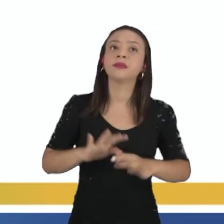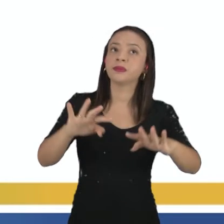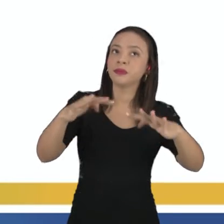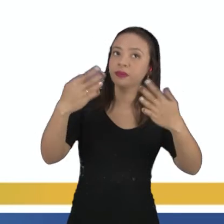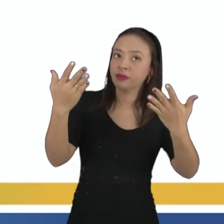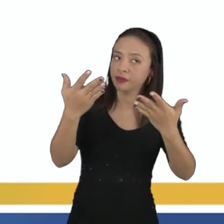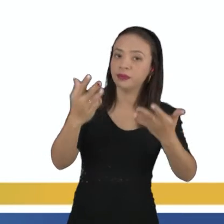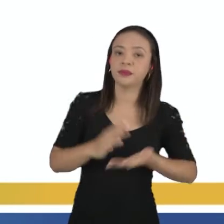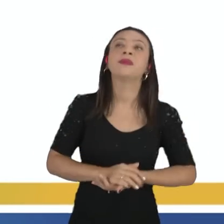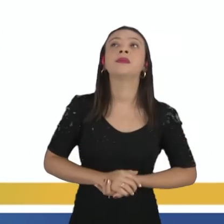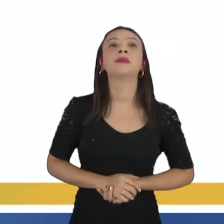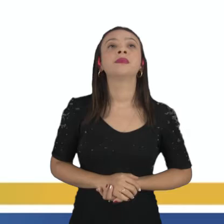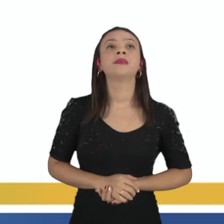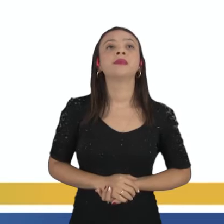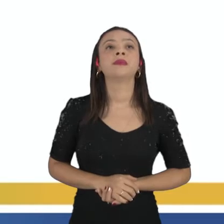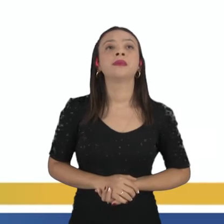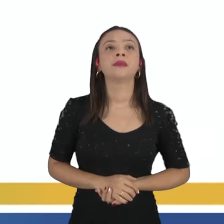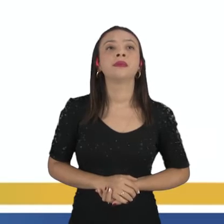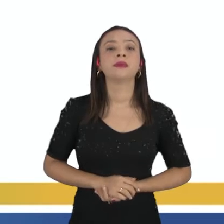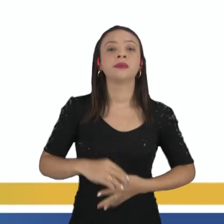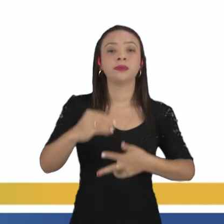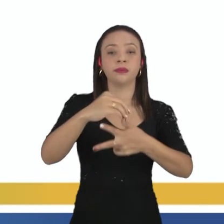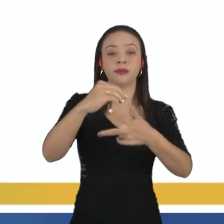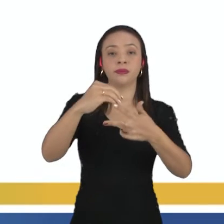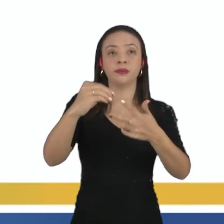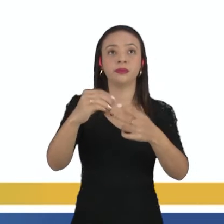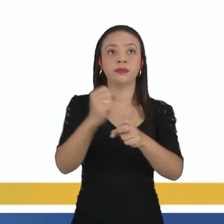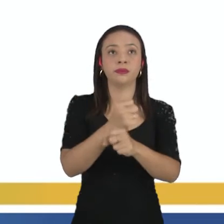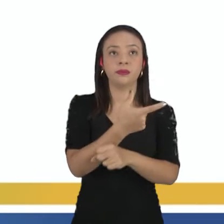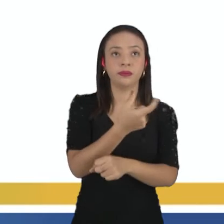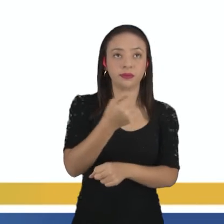bastante atenção no texto. Enem 2011.